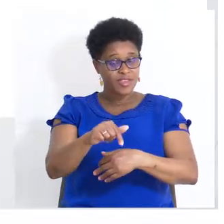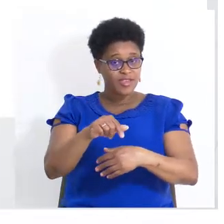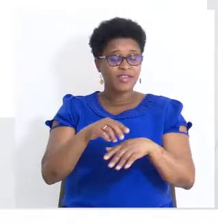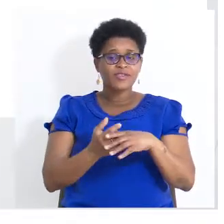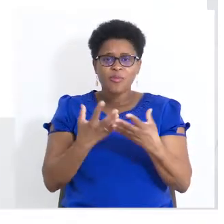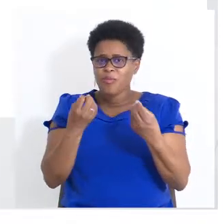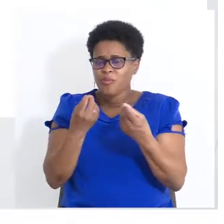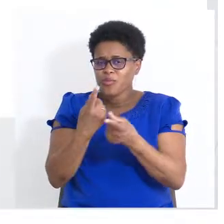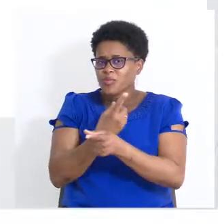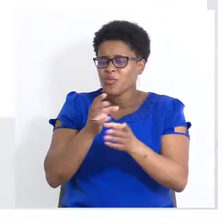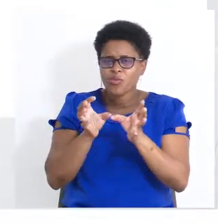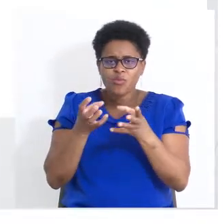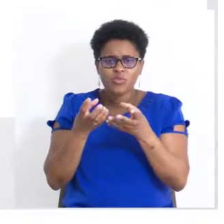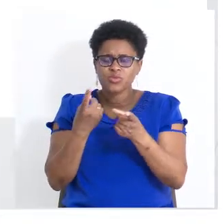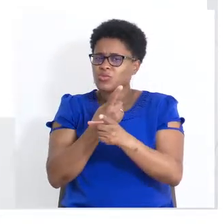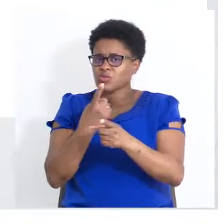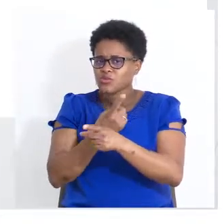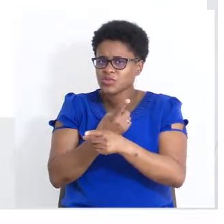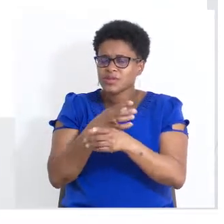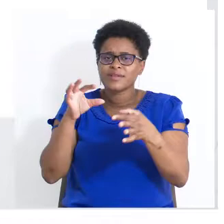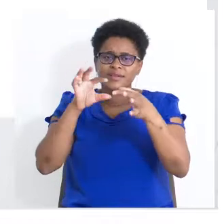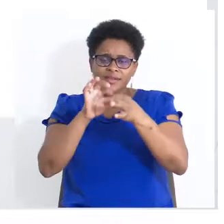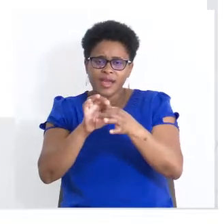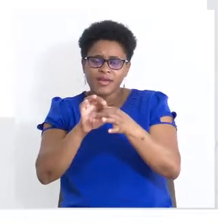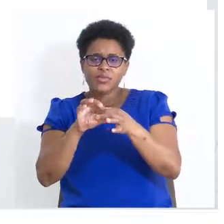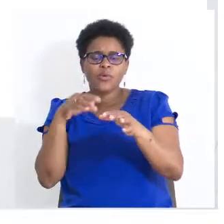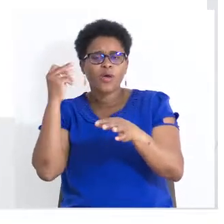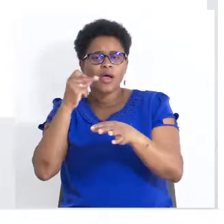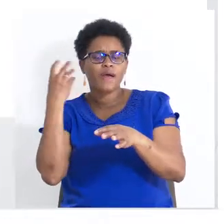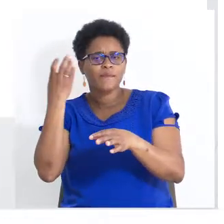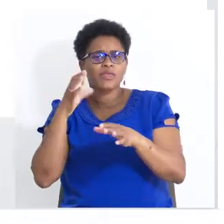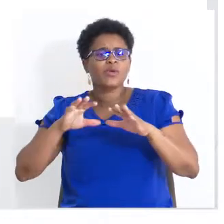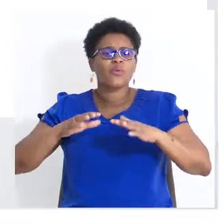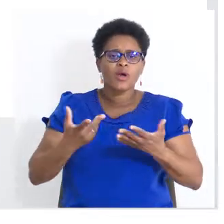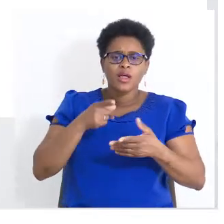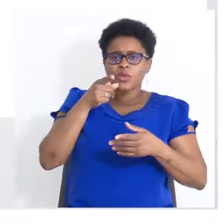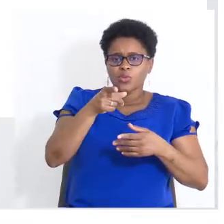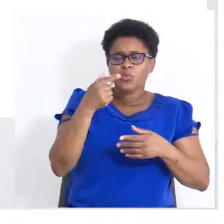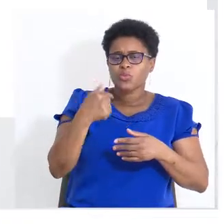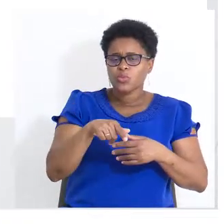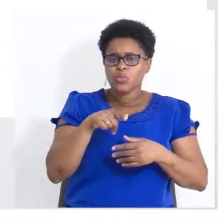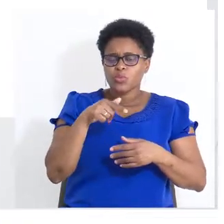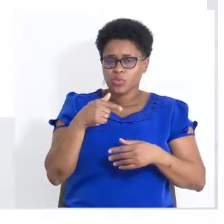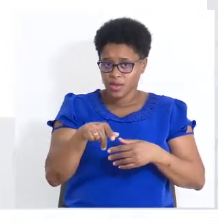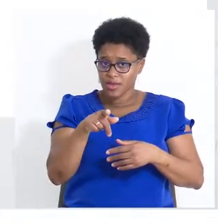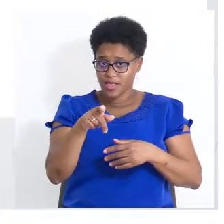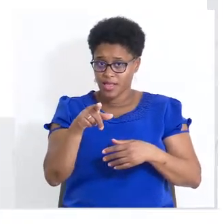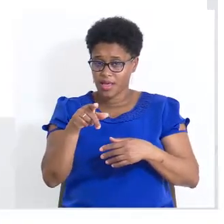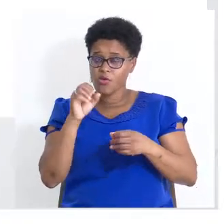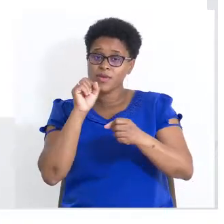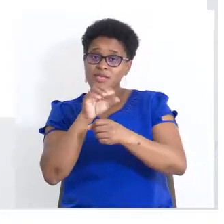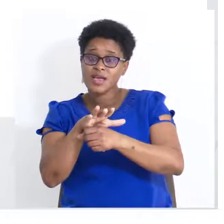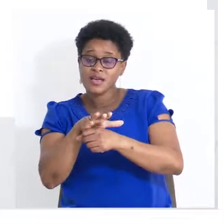tens um conjunto de elementos relacionados com o ambiente, com a natureza. E tu tens lá uma